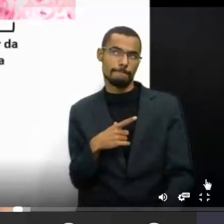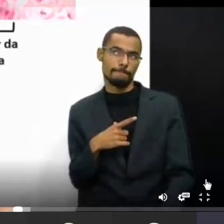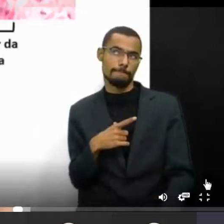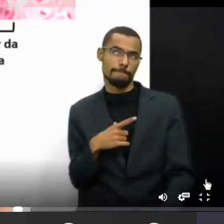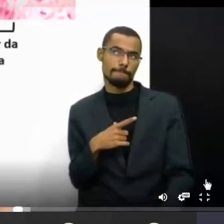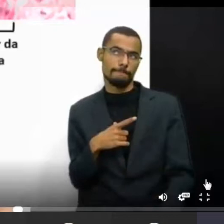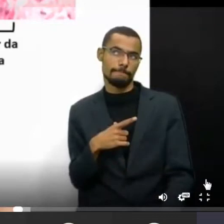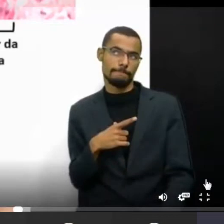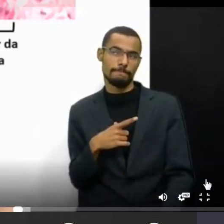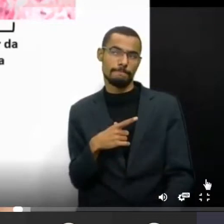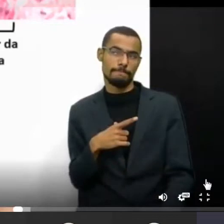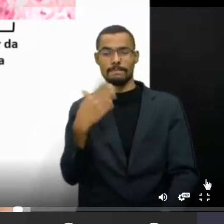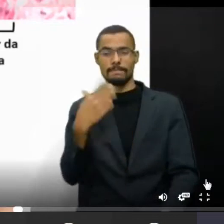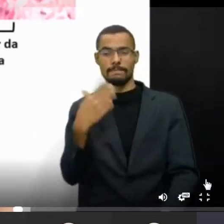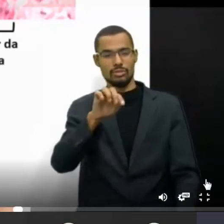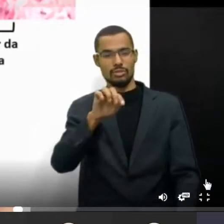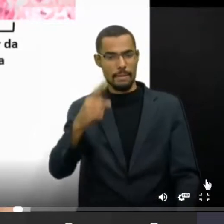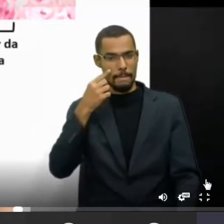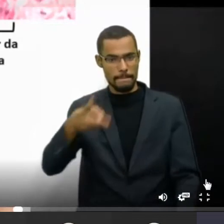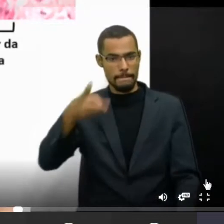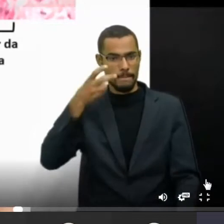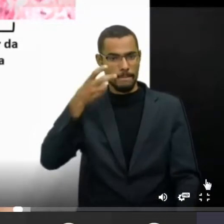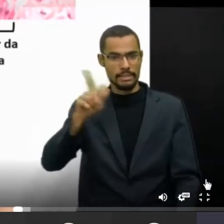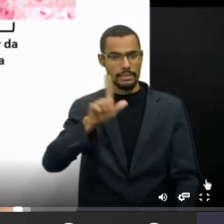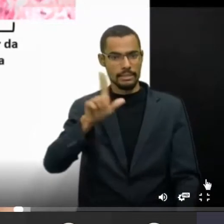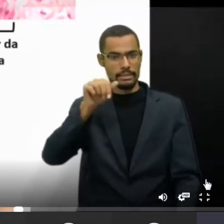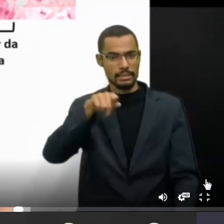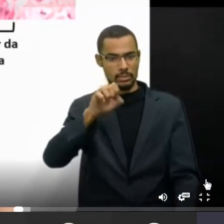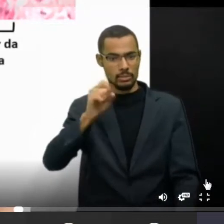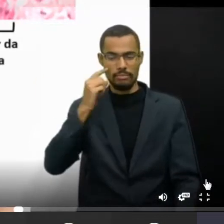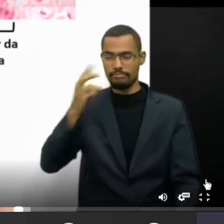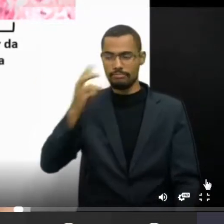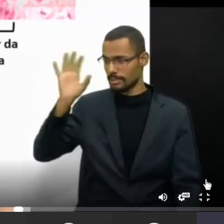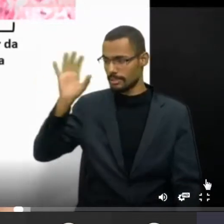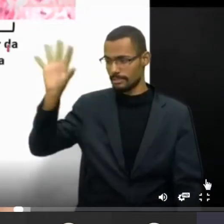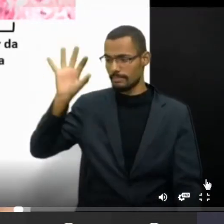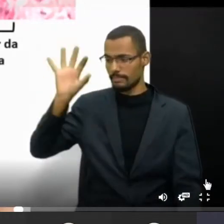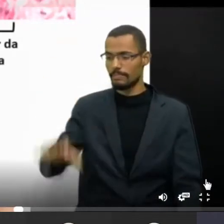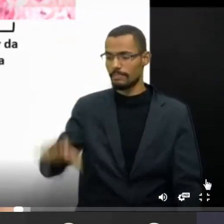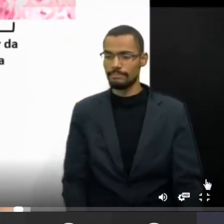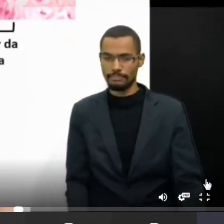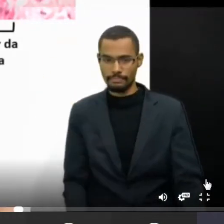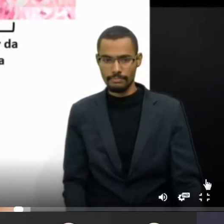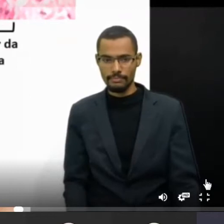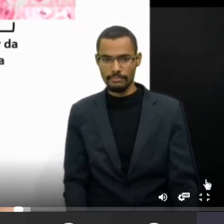de digestão. Então eu tenho aqui, olha, as glândulas de submucosa.